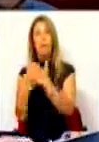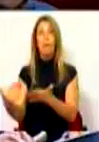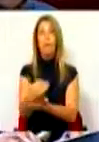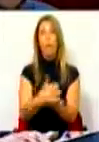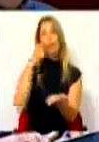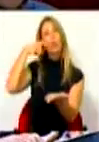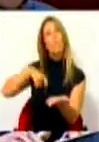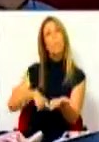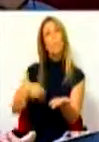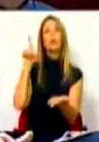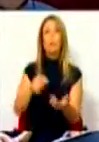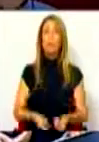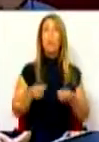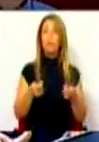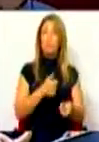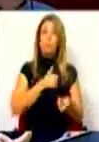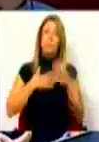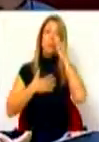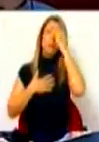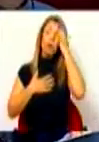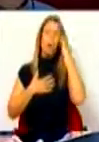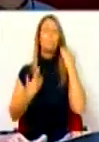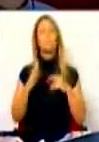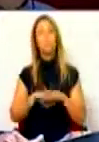também no investimento empresarial. E